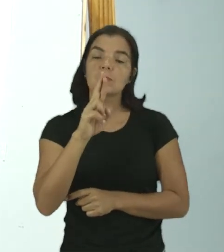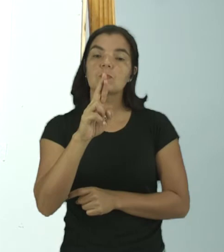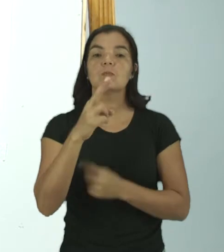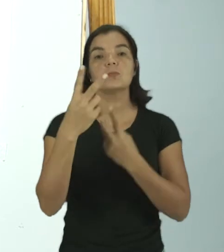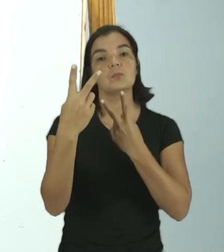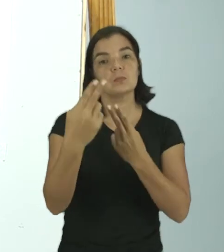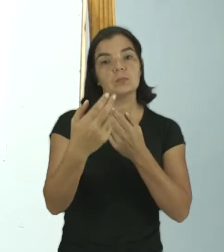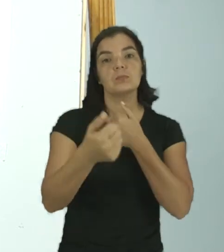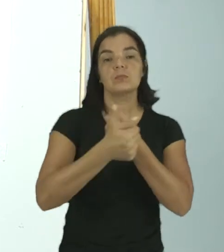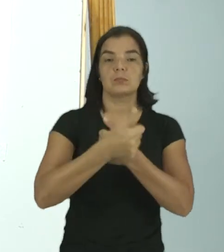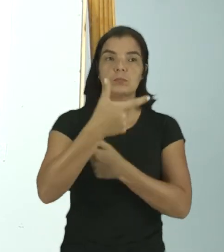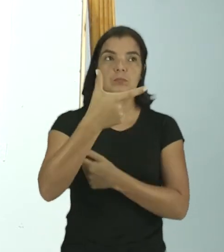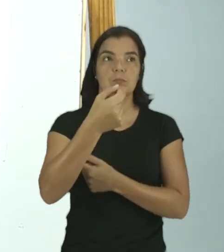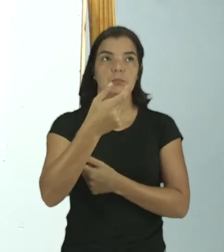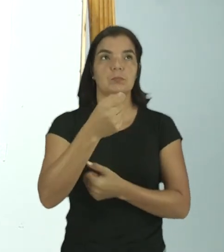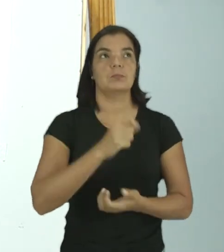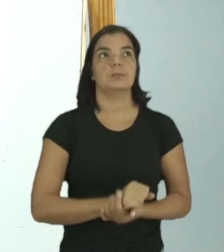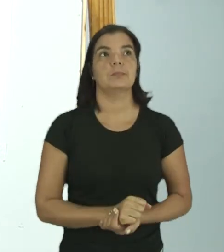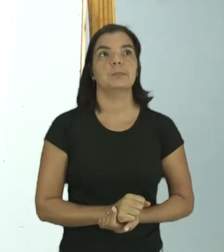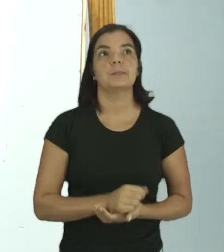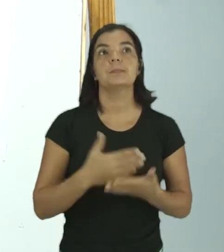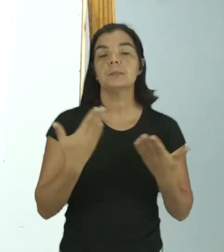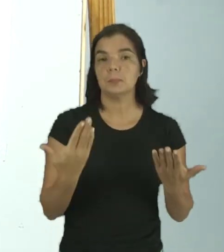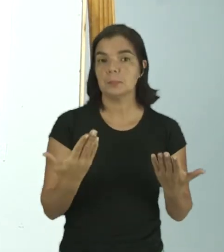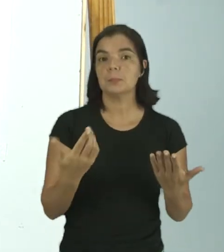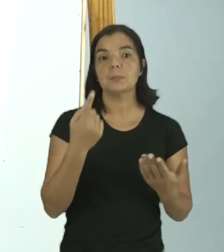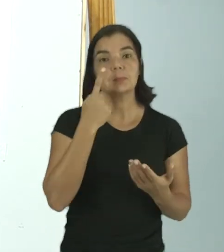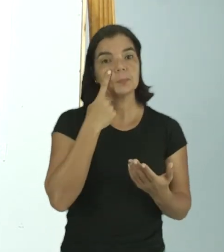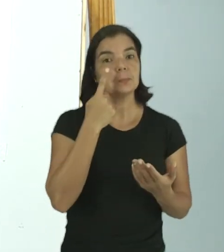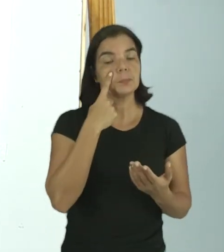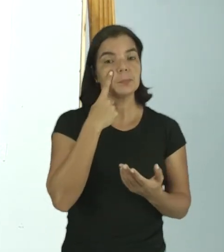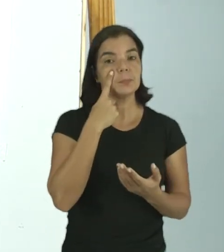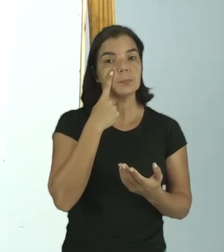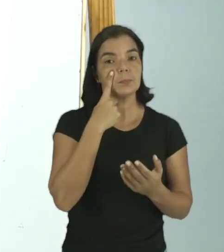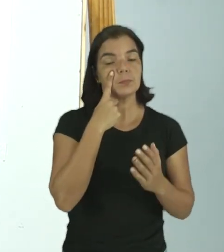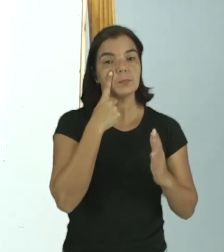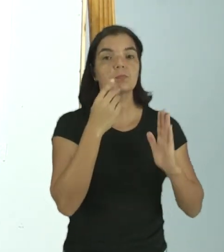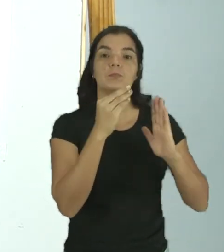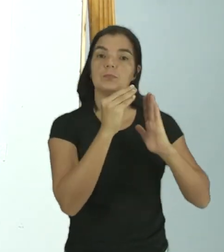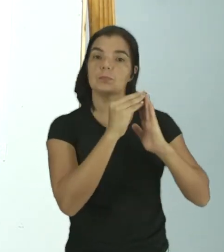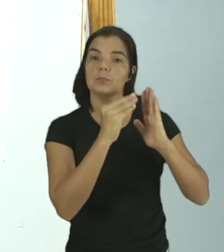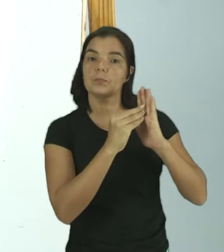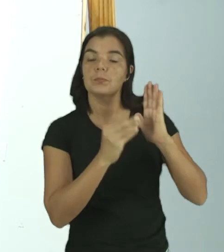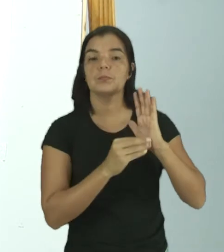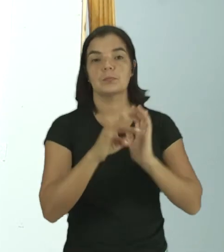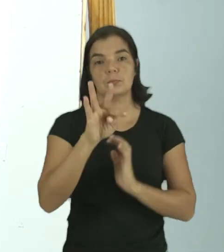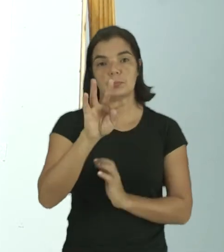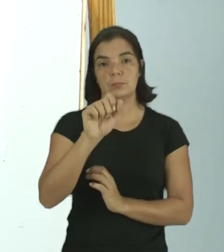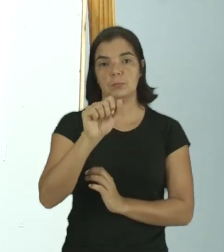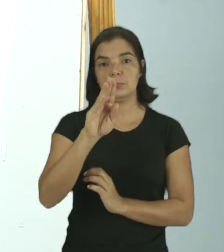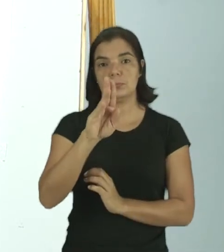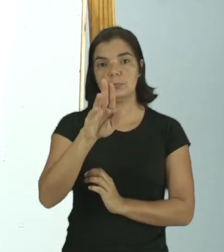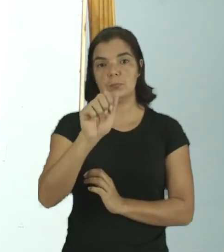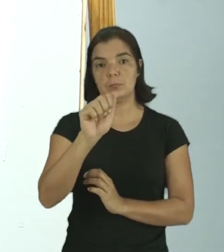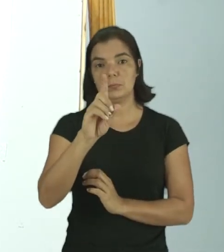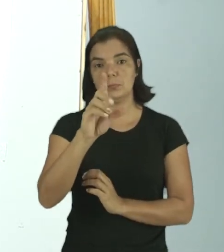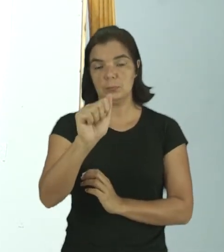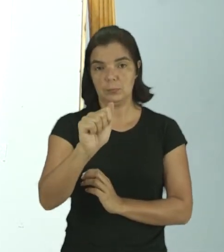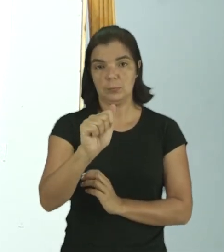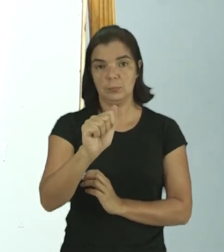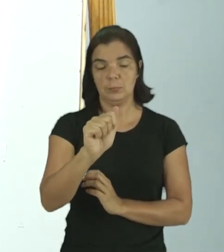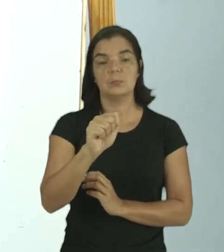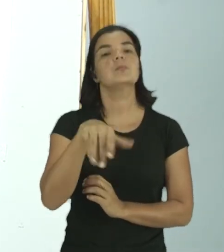dar igual ou próximo de 20 então eu posso construir uma tabuada do ladinho porque o que que é construir a